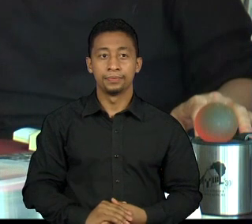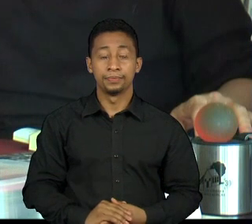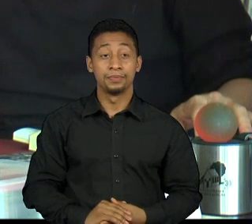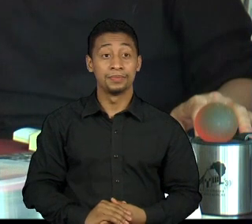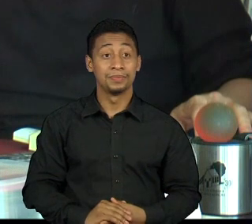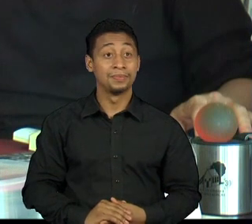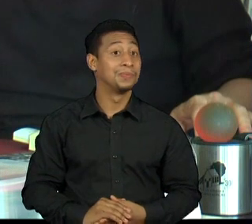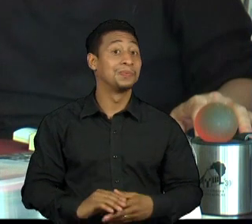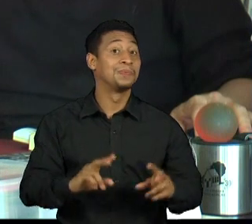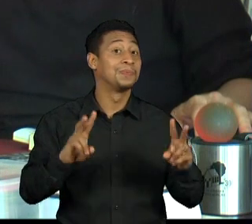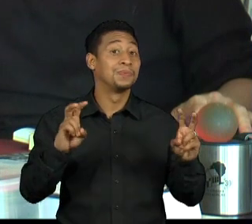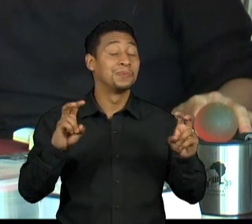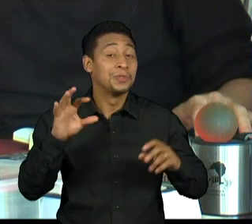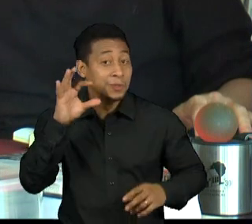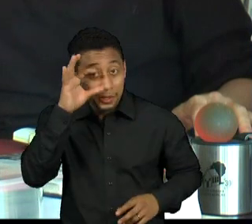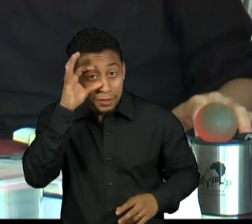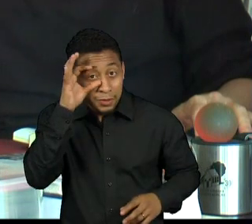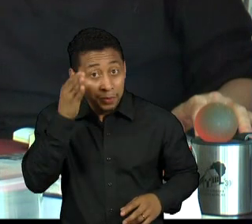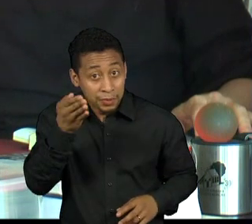Dilma?